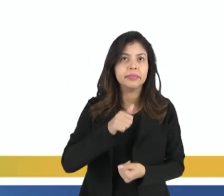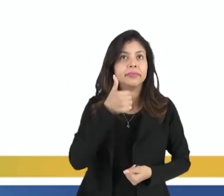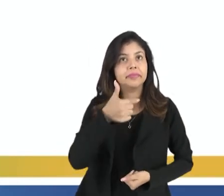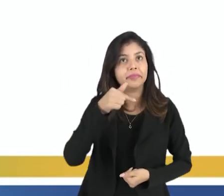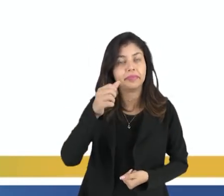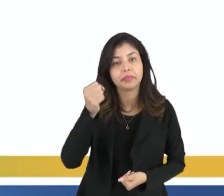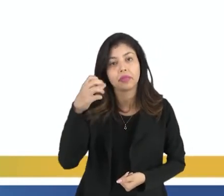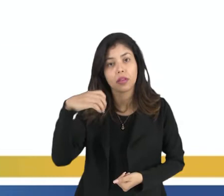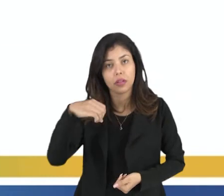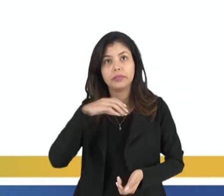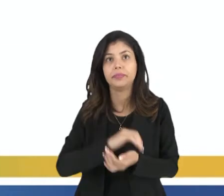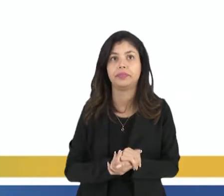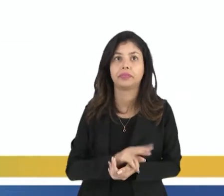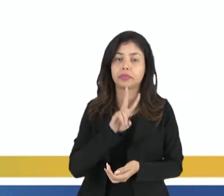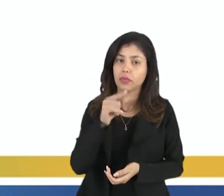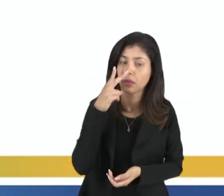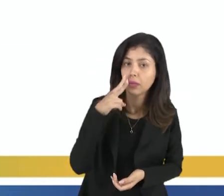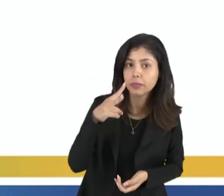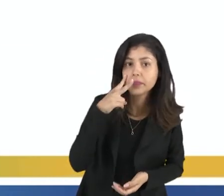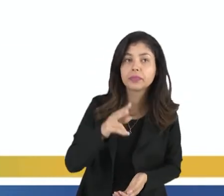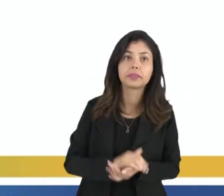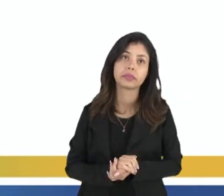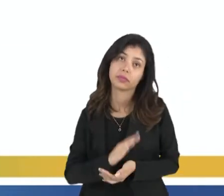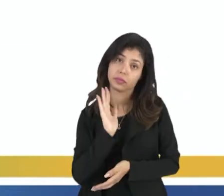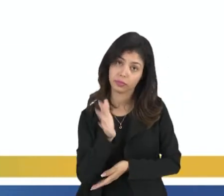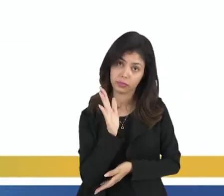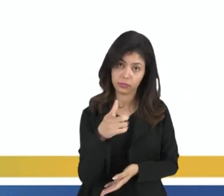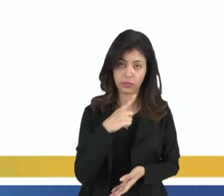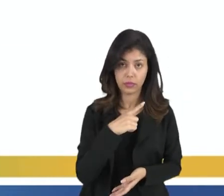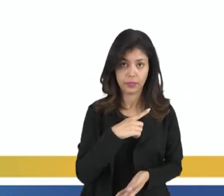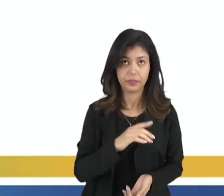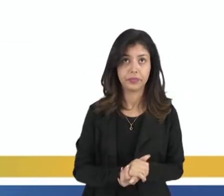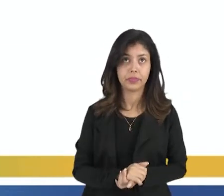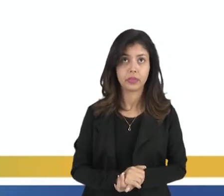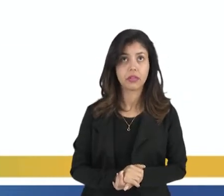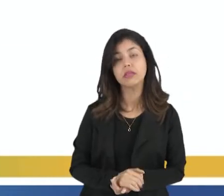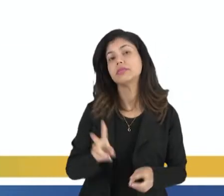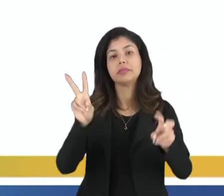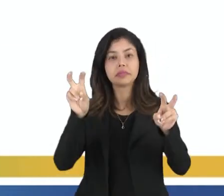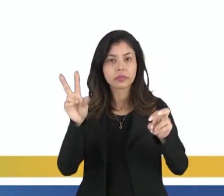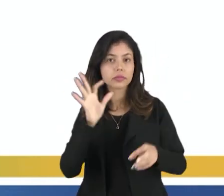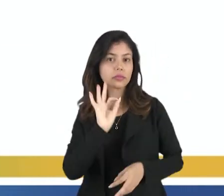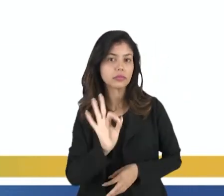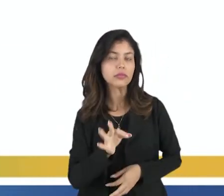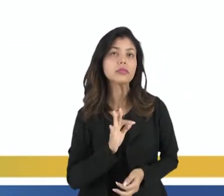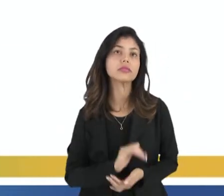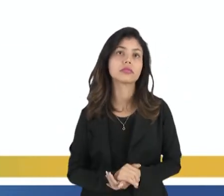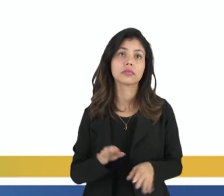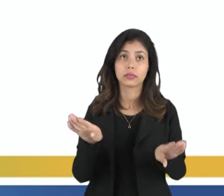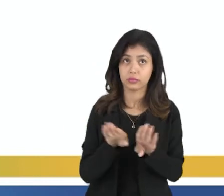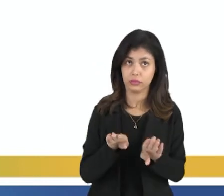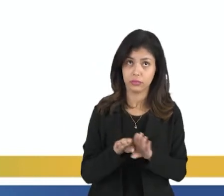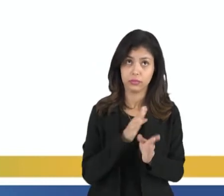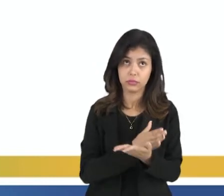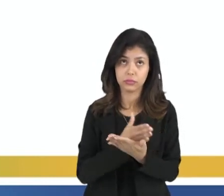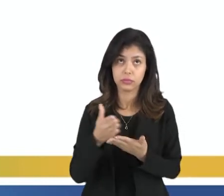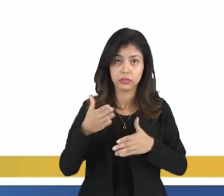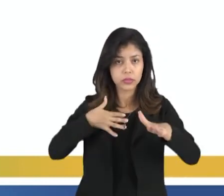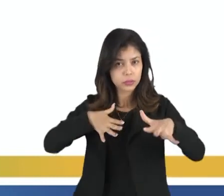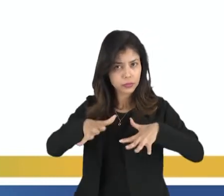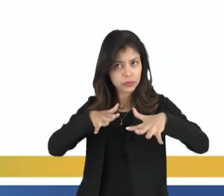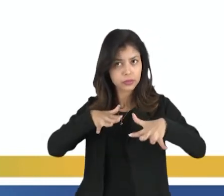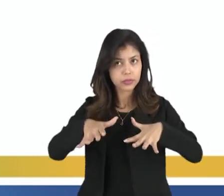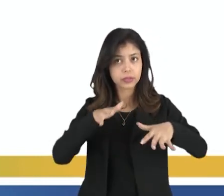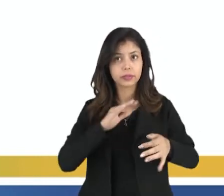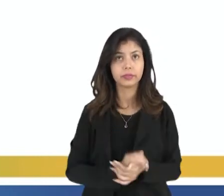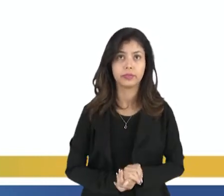desde 1789, que a gente vai ver já, né, sobre essa temática, tá? Também, inicialmente, foi um